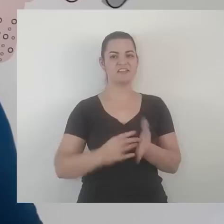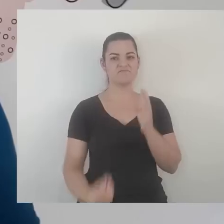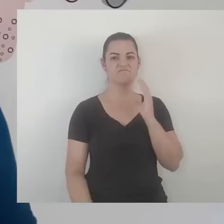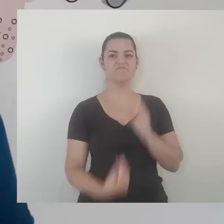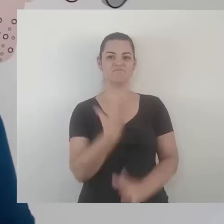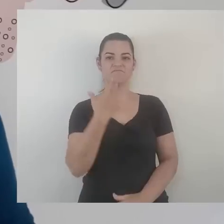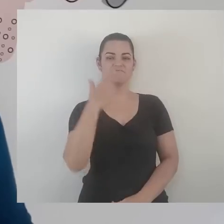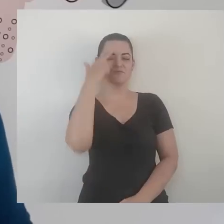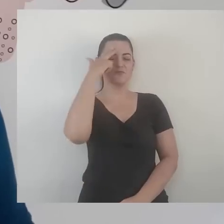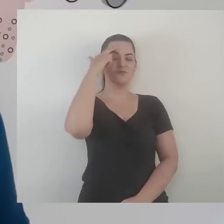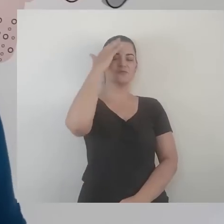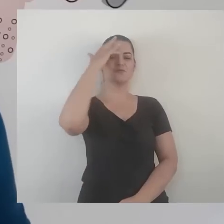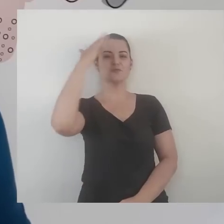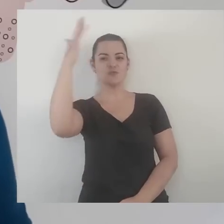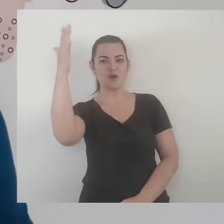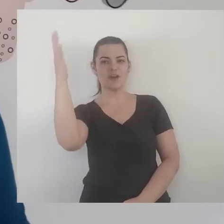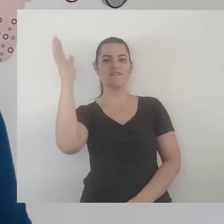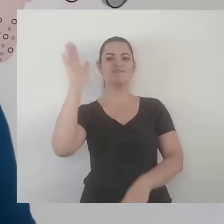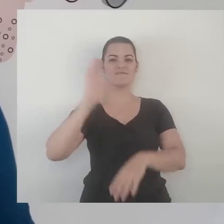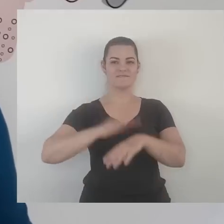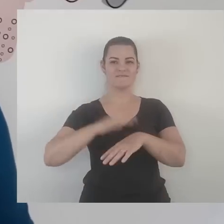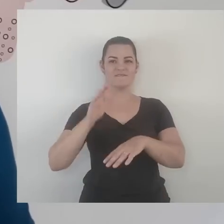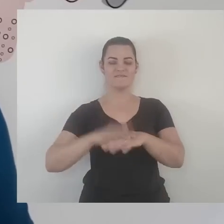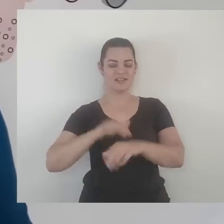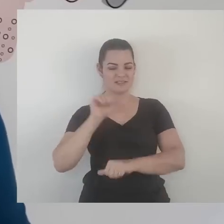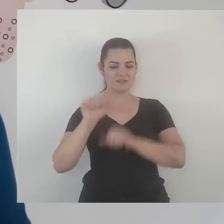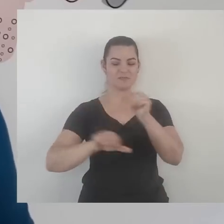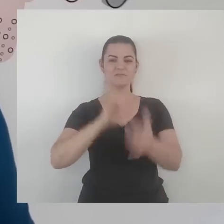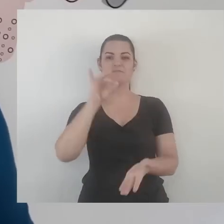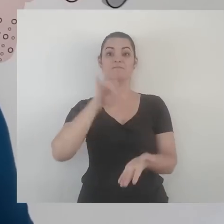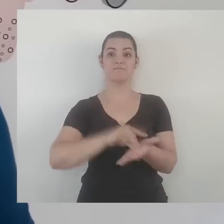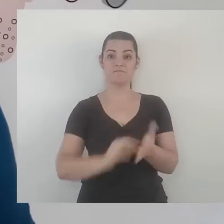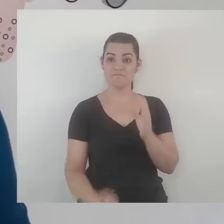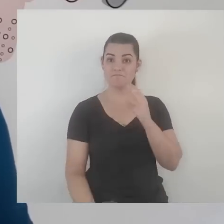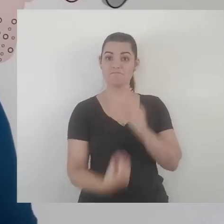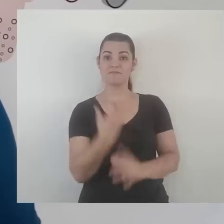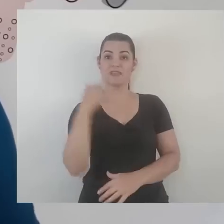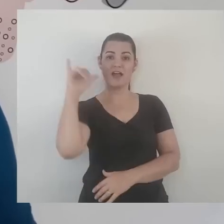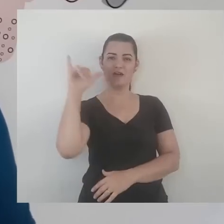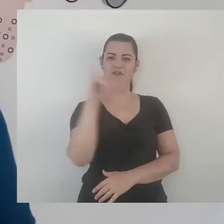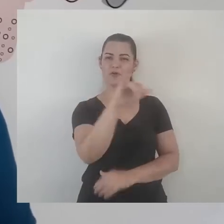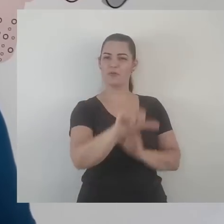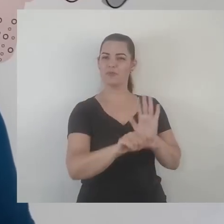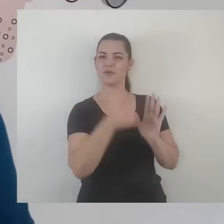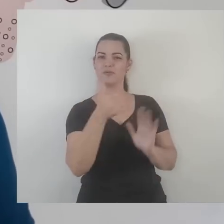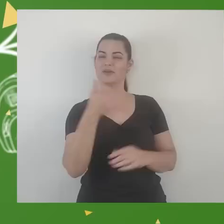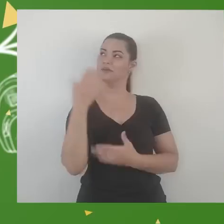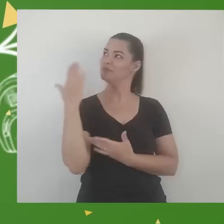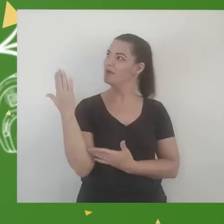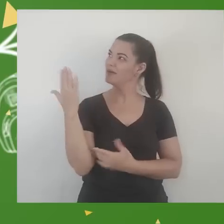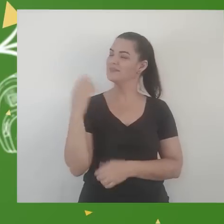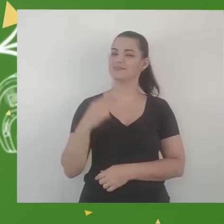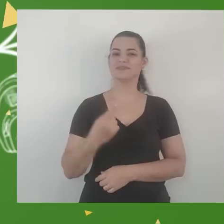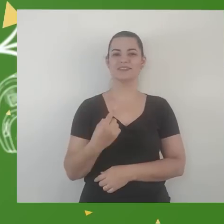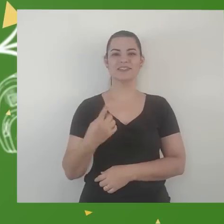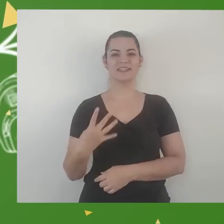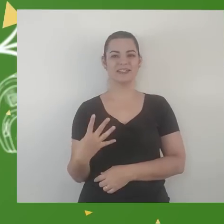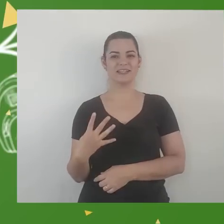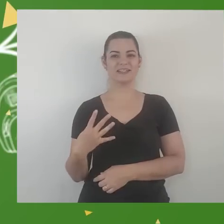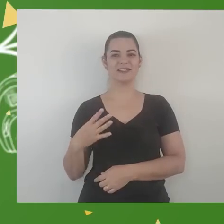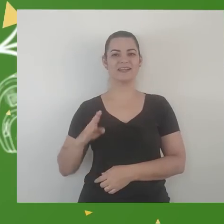o primeiro avião, chamado 14 bis. Olha como ele era.